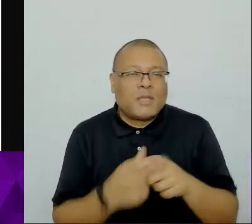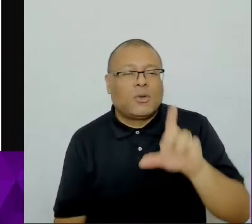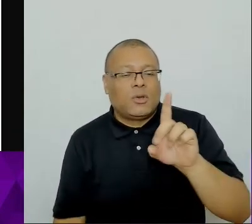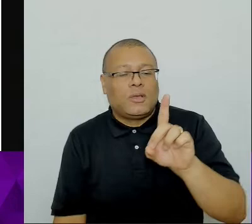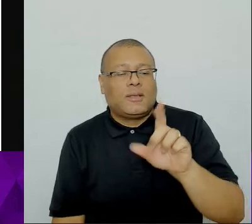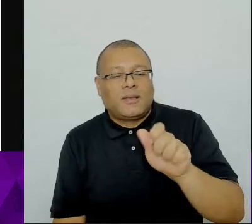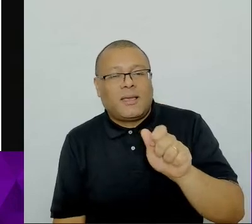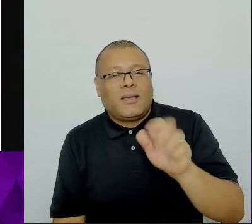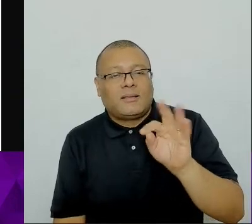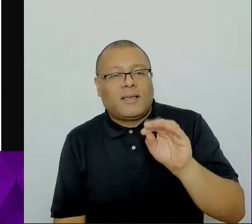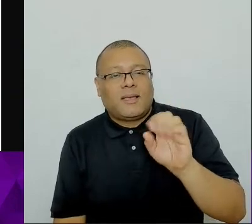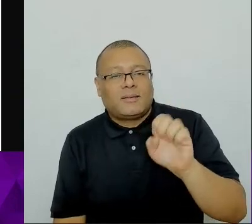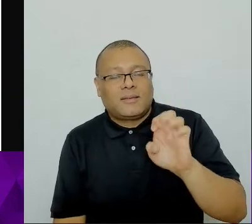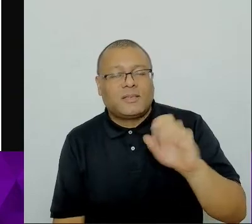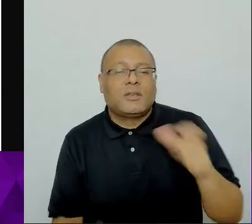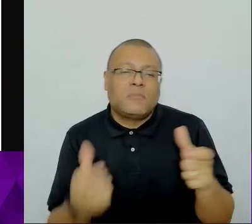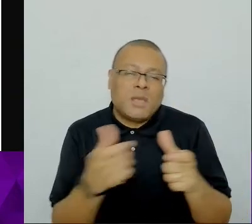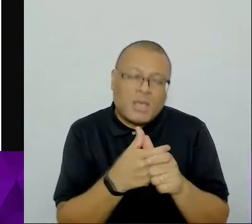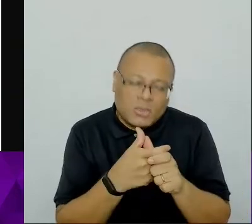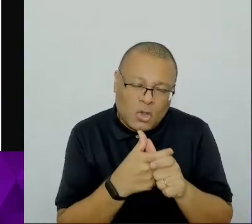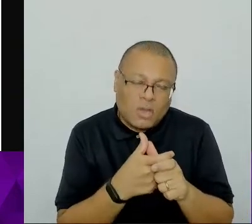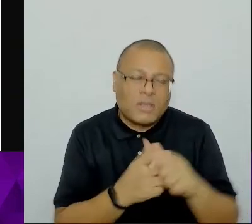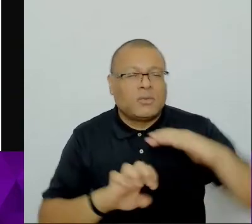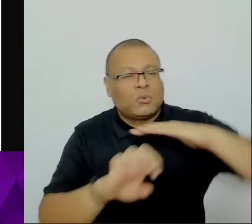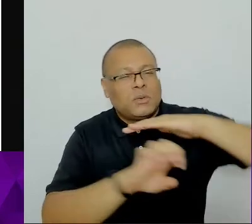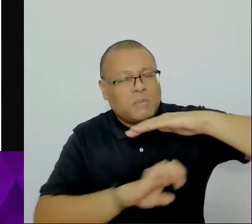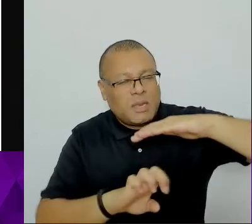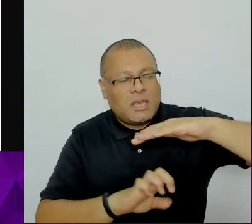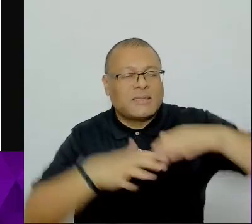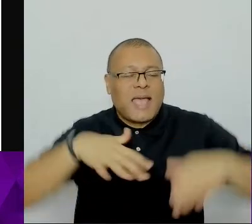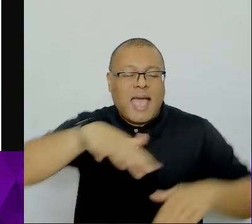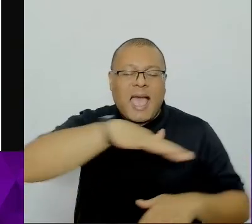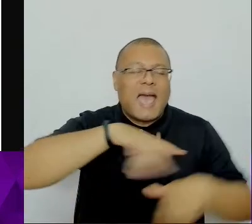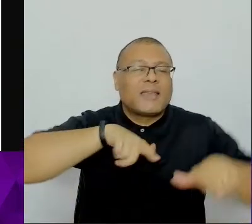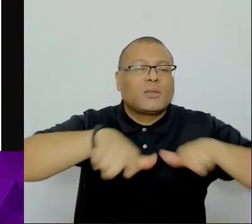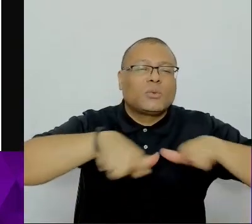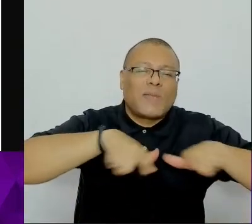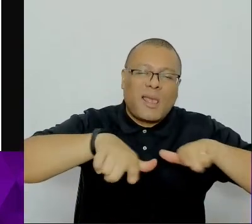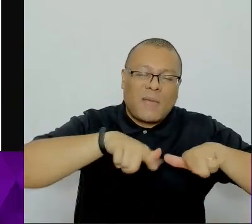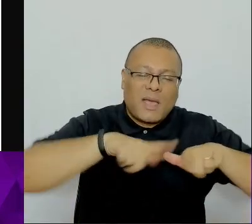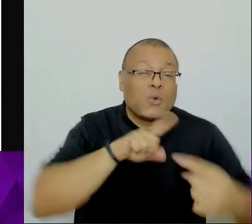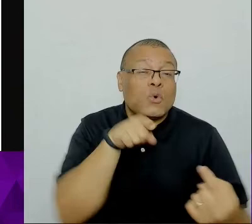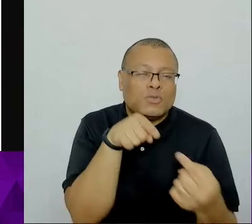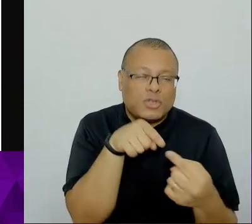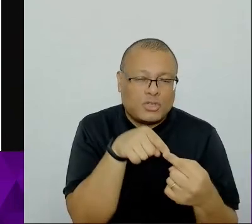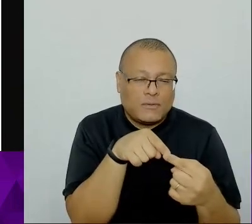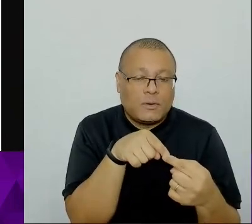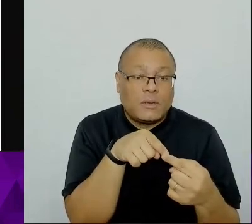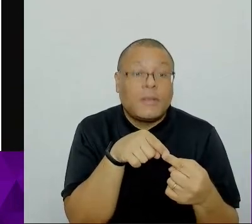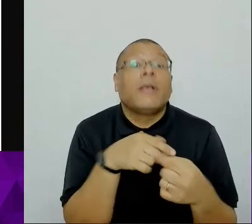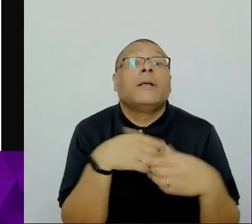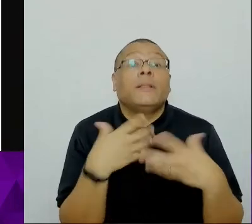domínio, da sua empresa, do seu para a tarefa que você quer, né? E aí você